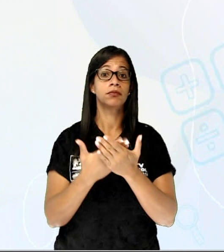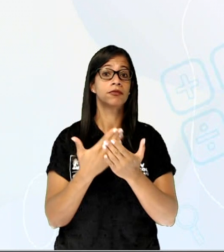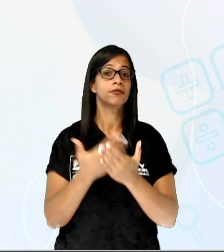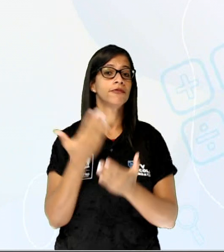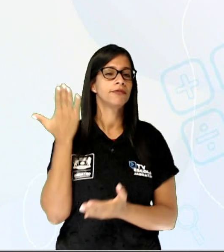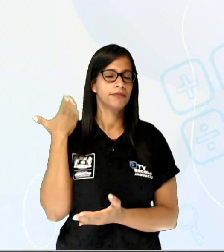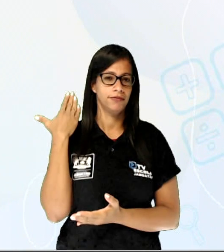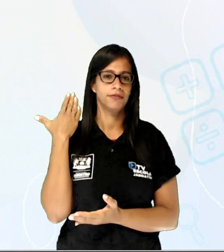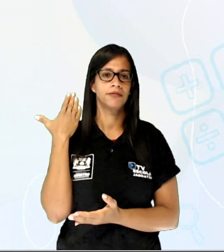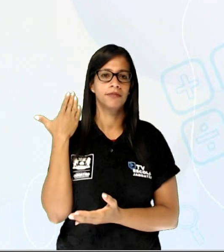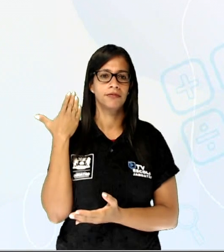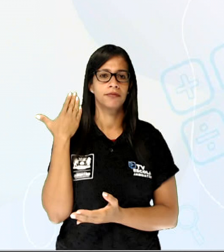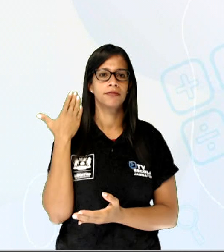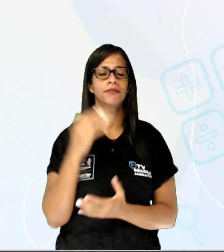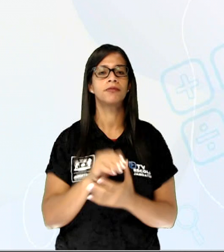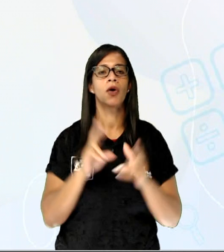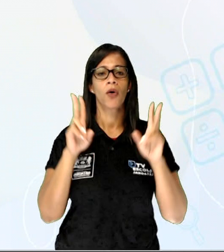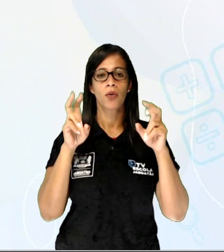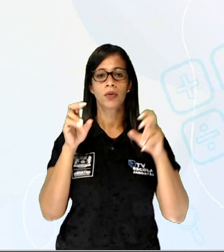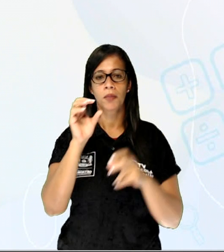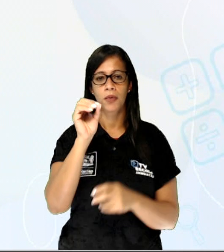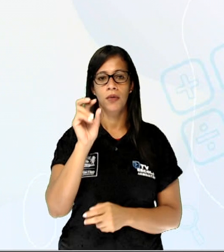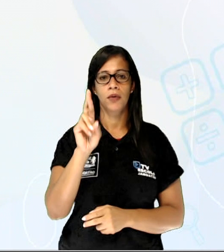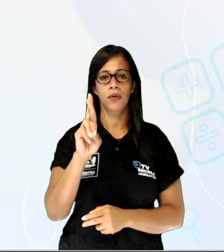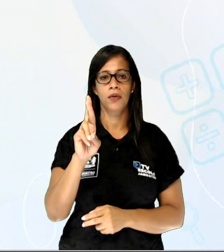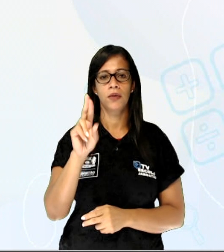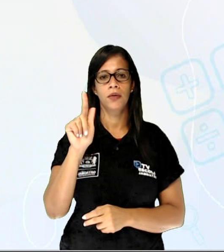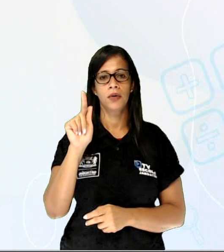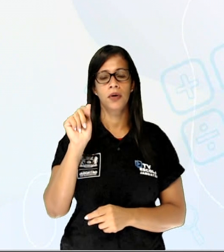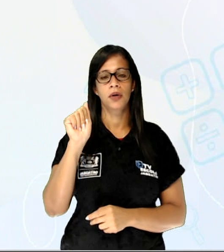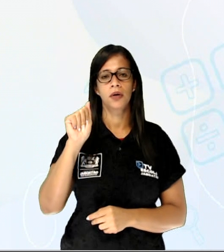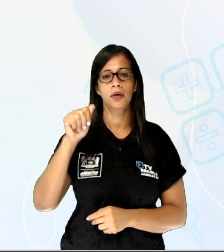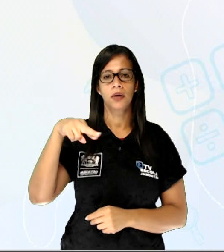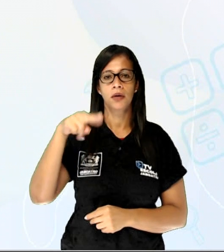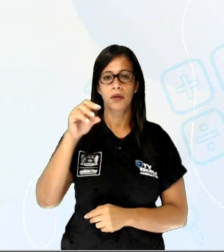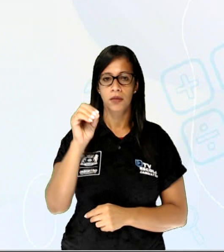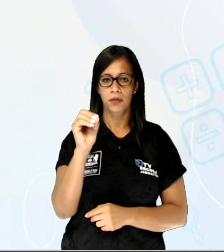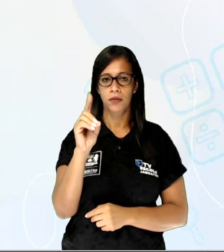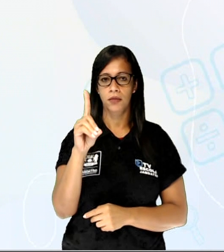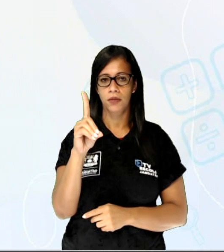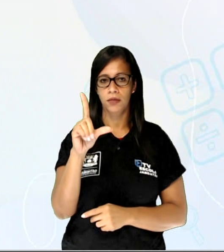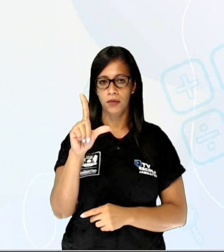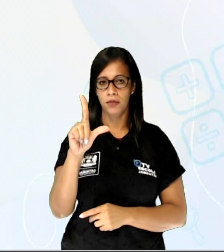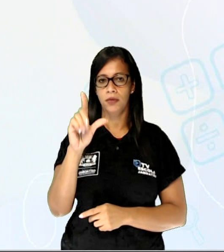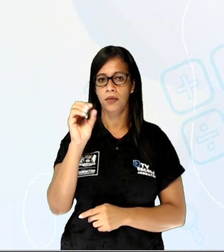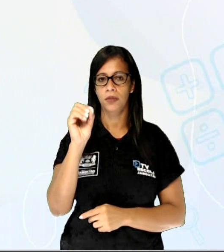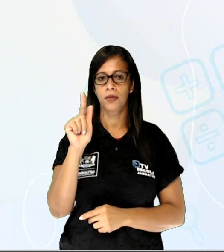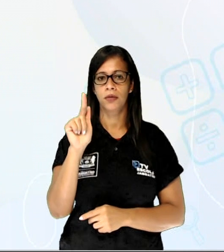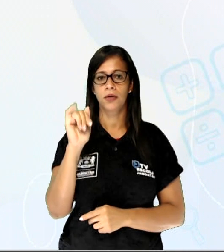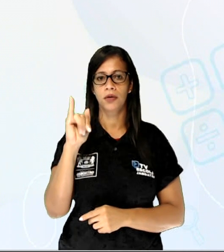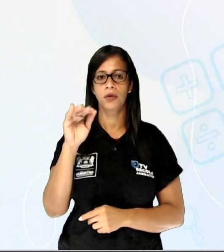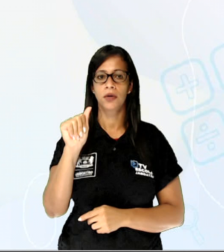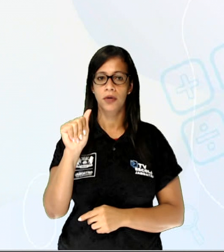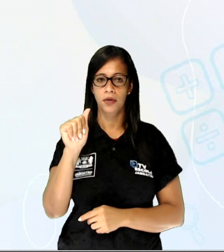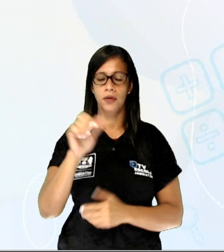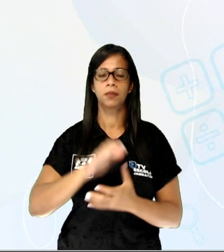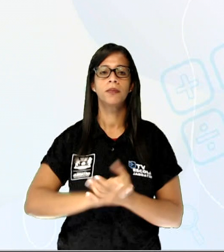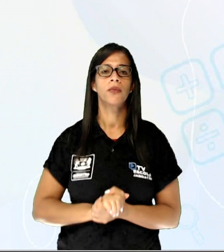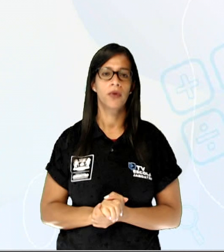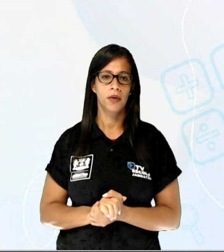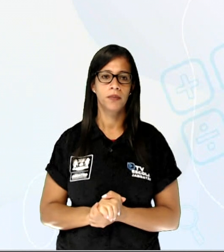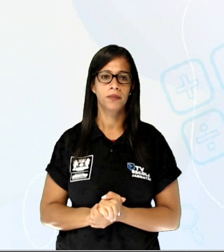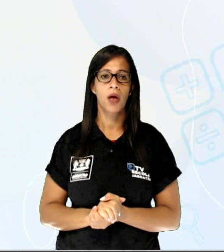de organologia, né? Que a gente classifica os instrumentos. Dentro da organologia,